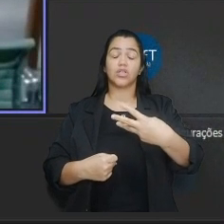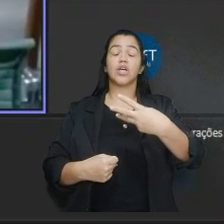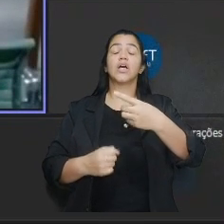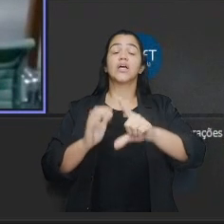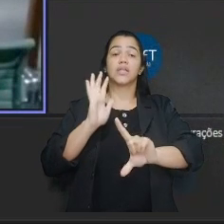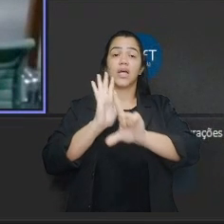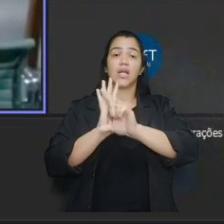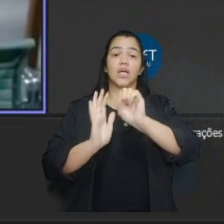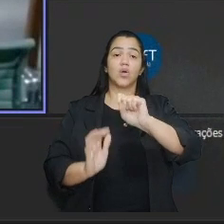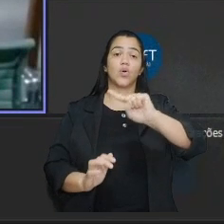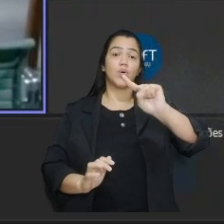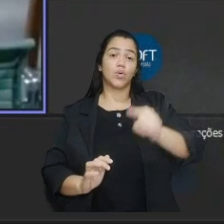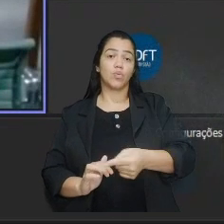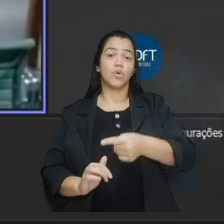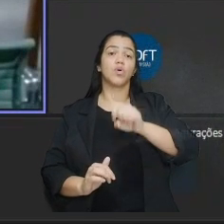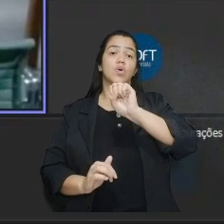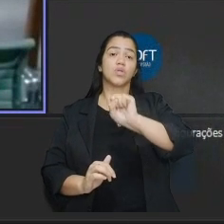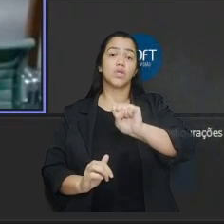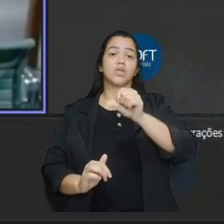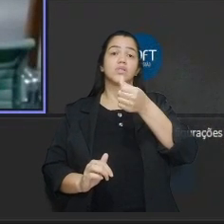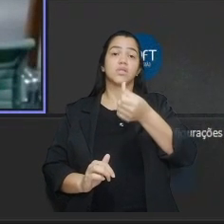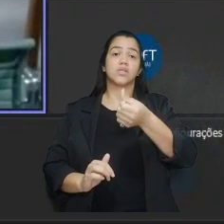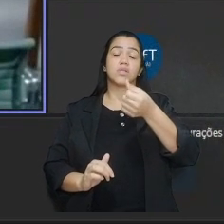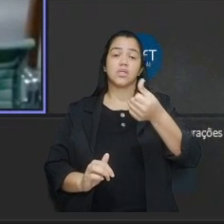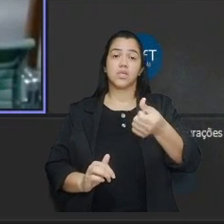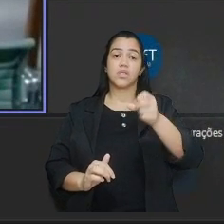artigo 43 da Lei